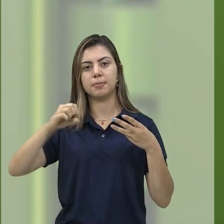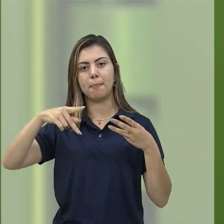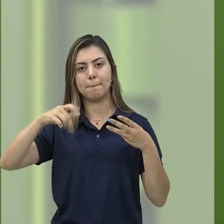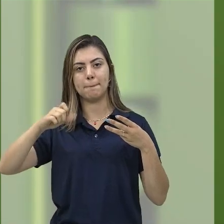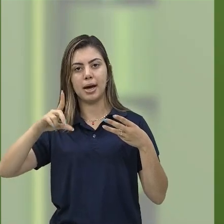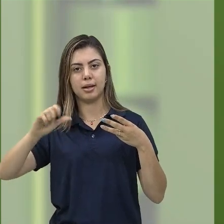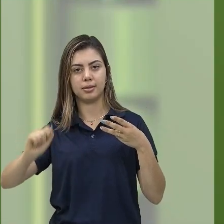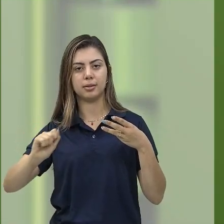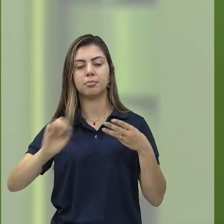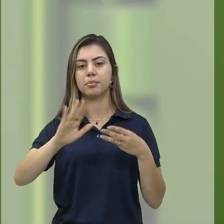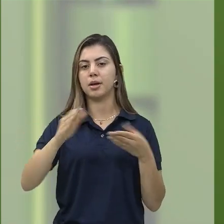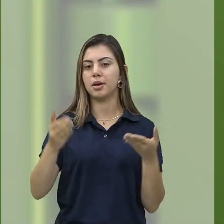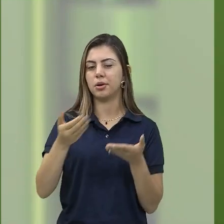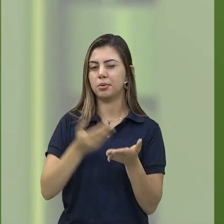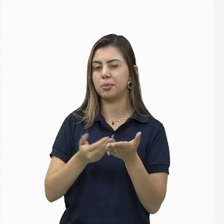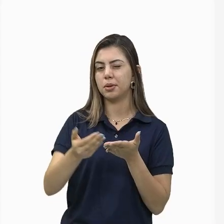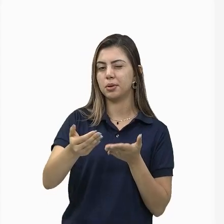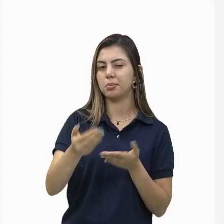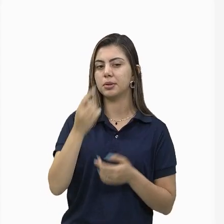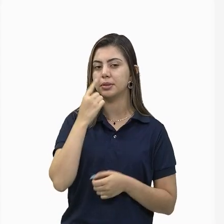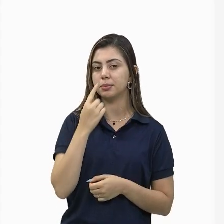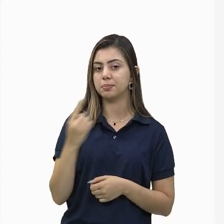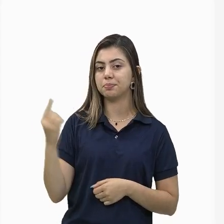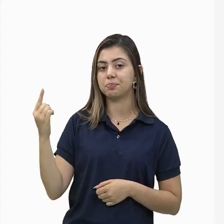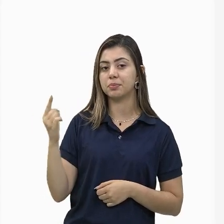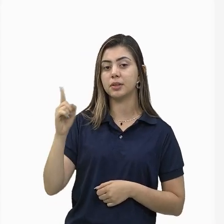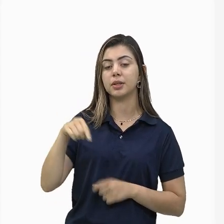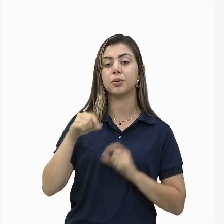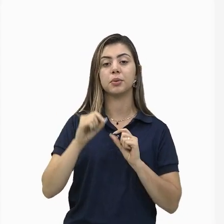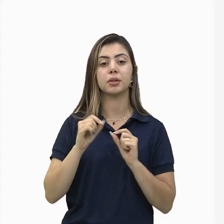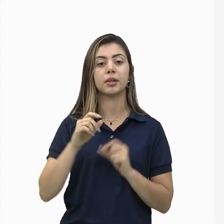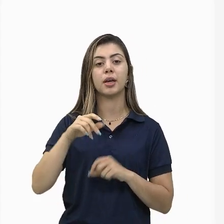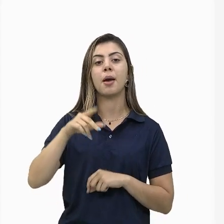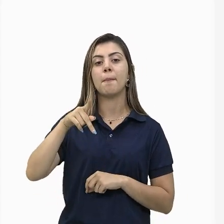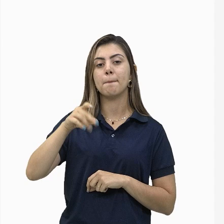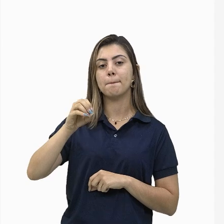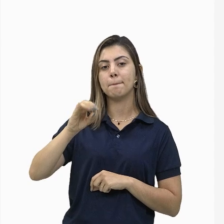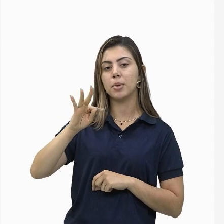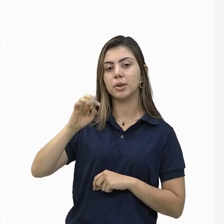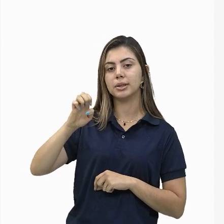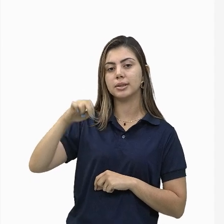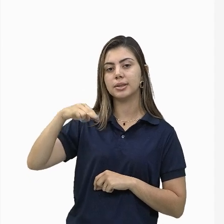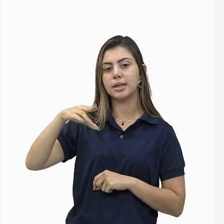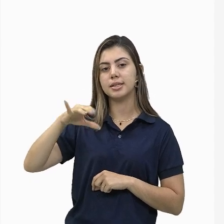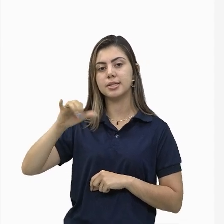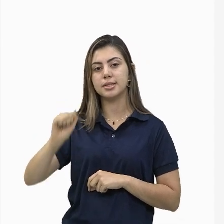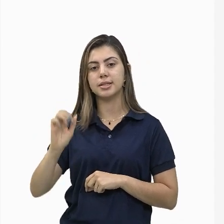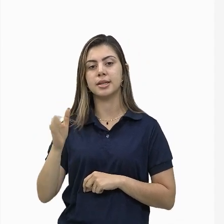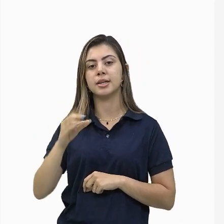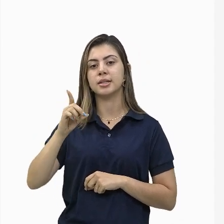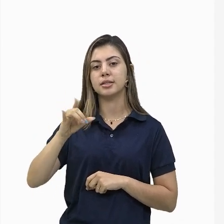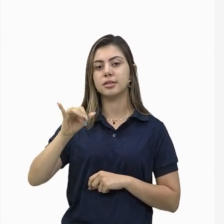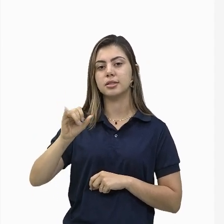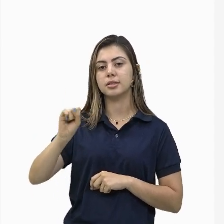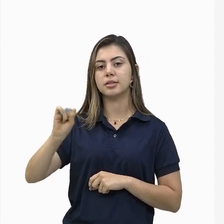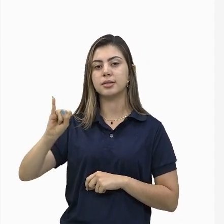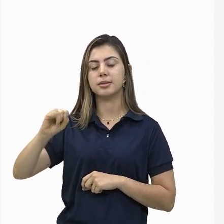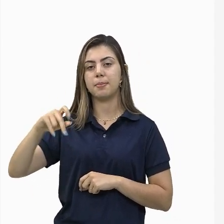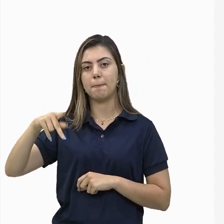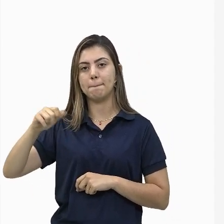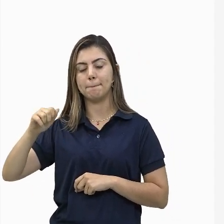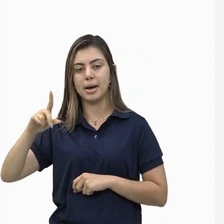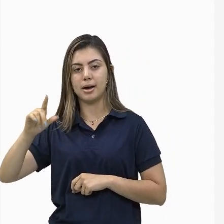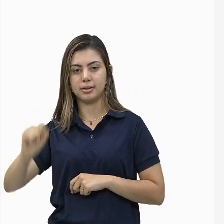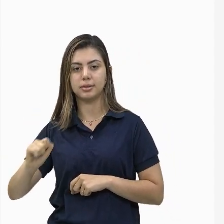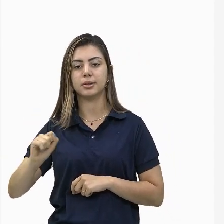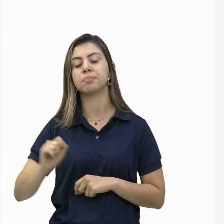potência dissipada, olha só. Então, a potência dissipada em um resistor, né, ou por um